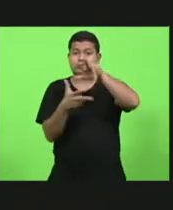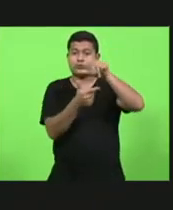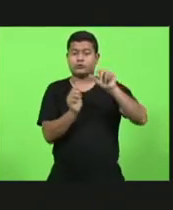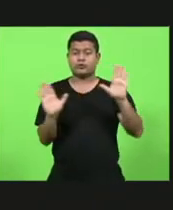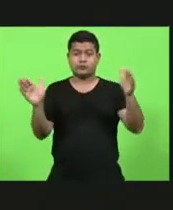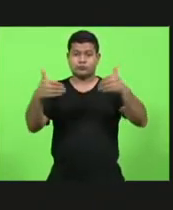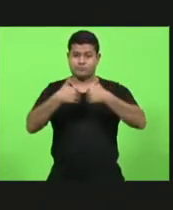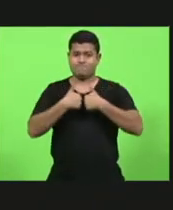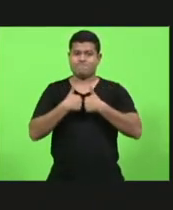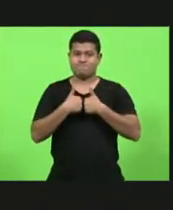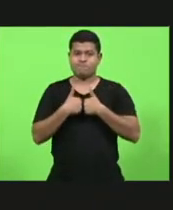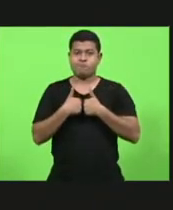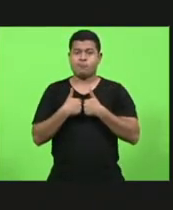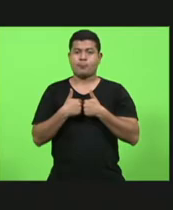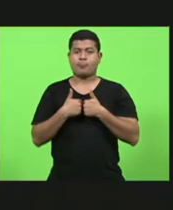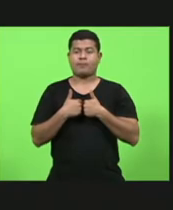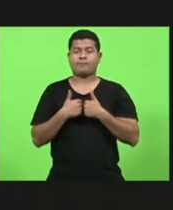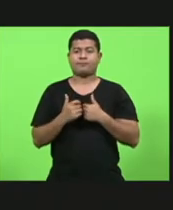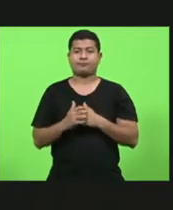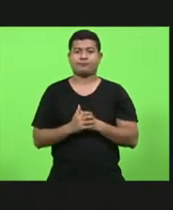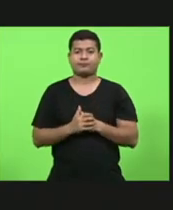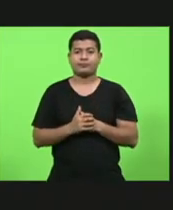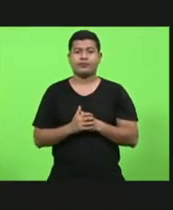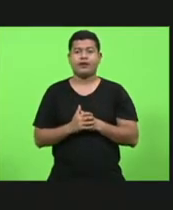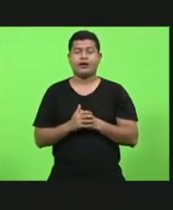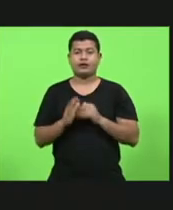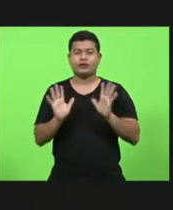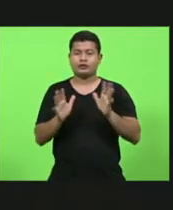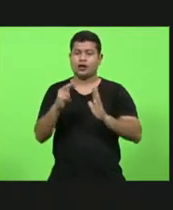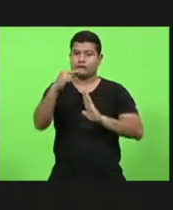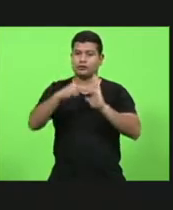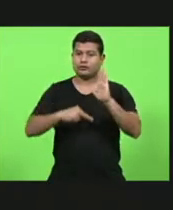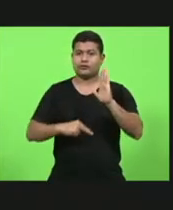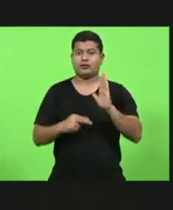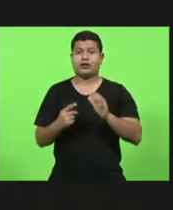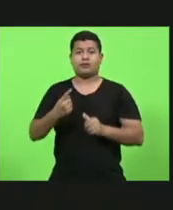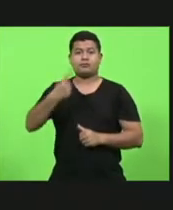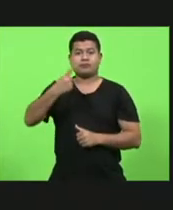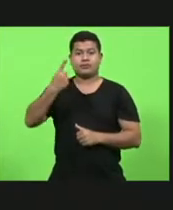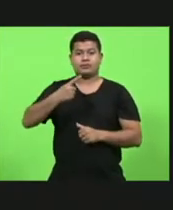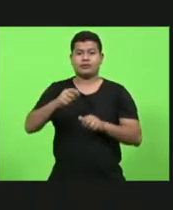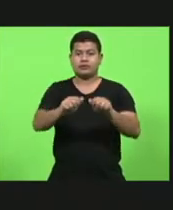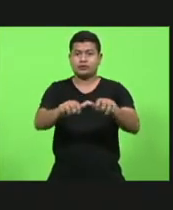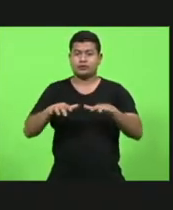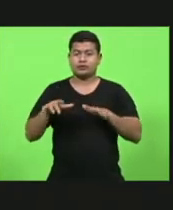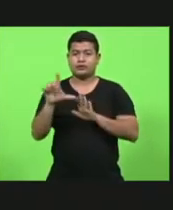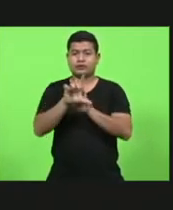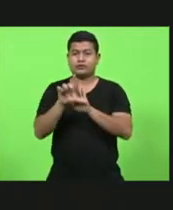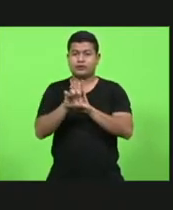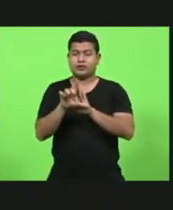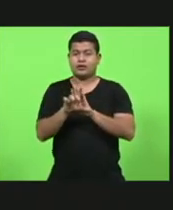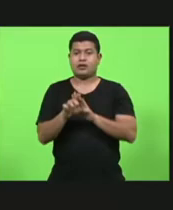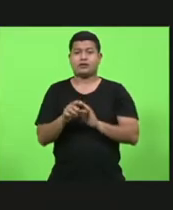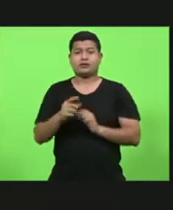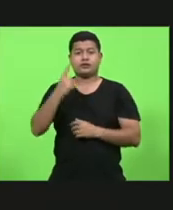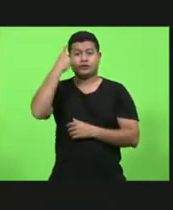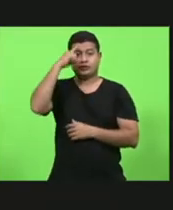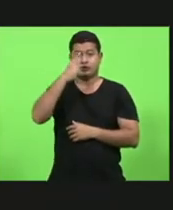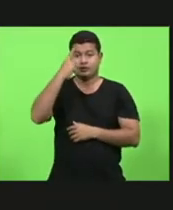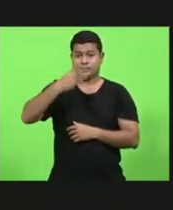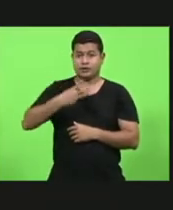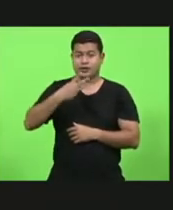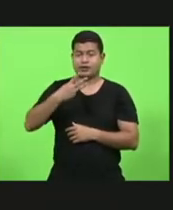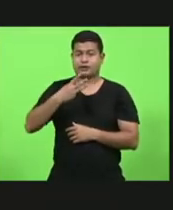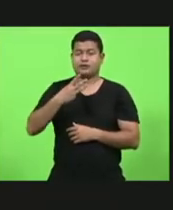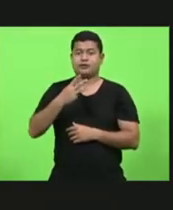espectro autista-autismo. A matéria foi lida no expediente da primeira sessão legislativa, no dia 13 de fevereiro de 2019. Naquela